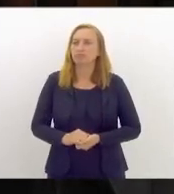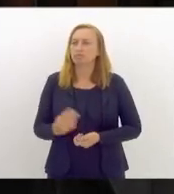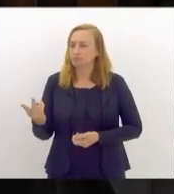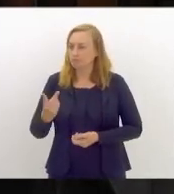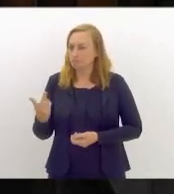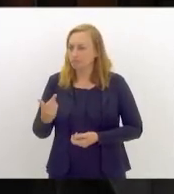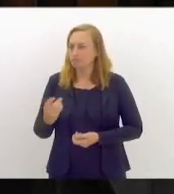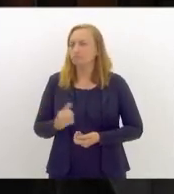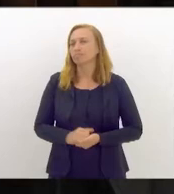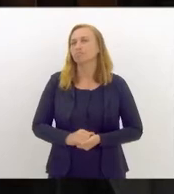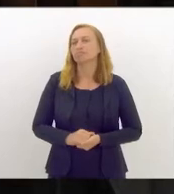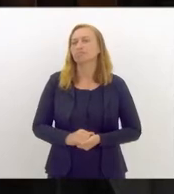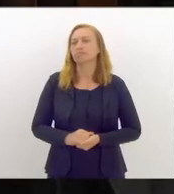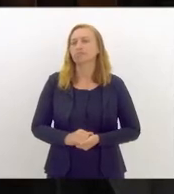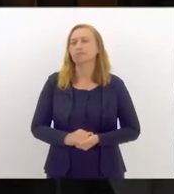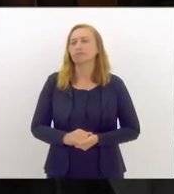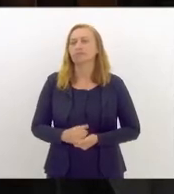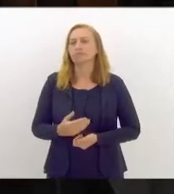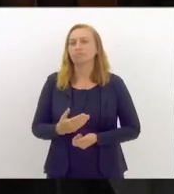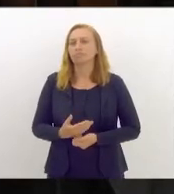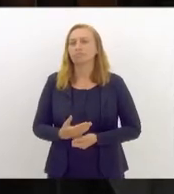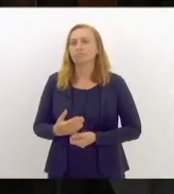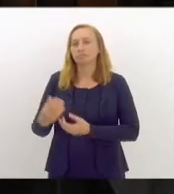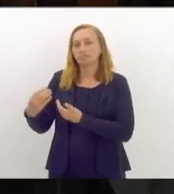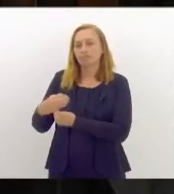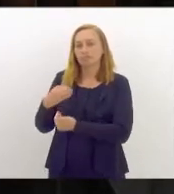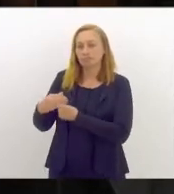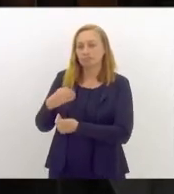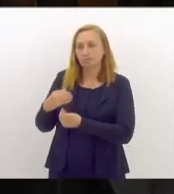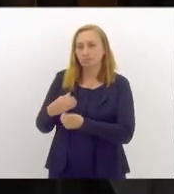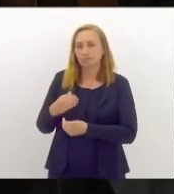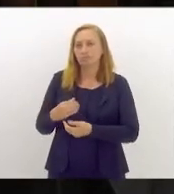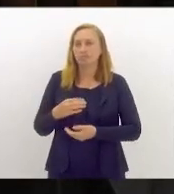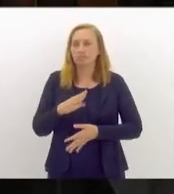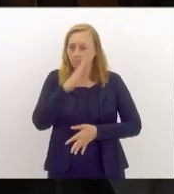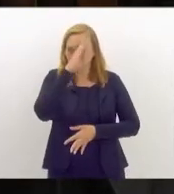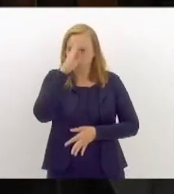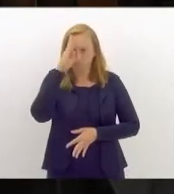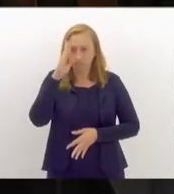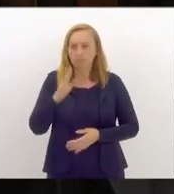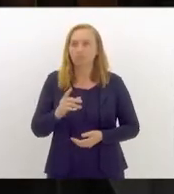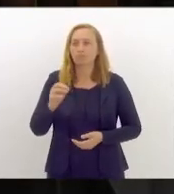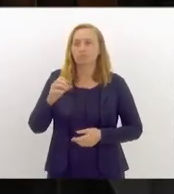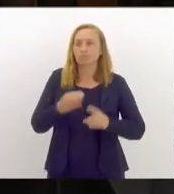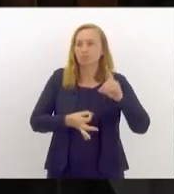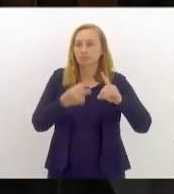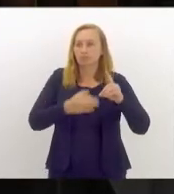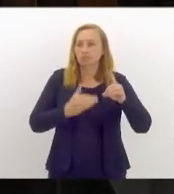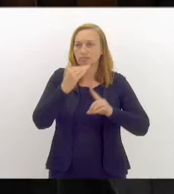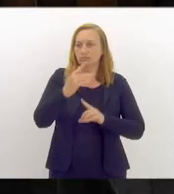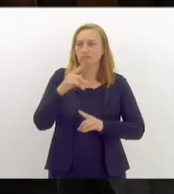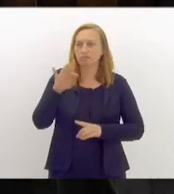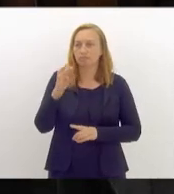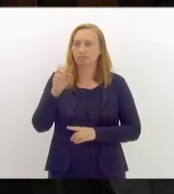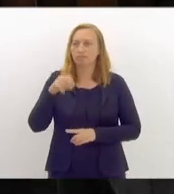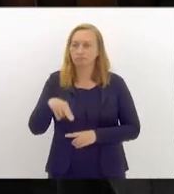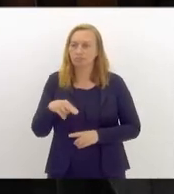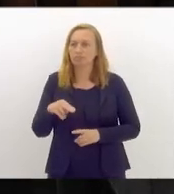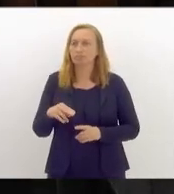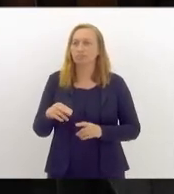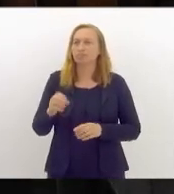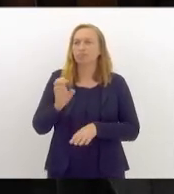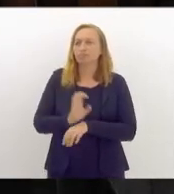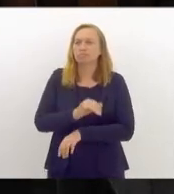Desembargador Humberto é meu mentor e orientador na academia Desembargador Elton é uma referência do Tribunal de Justiça do Estado do Rio de Janeiro